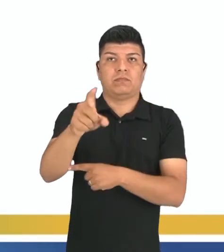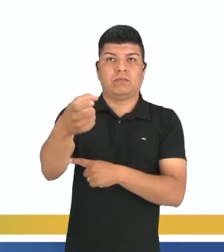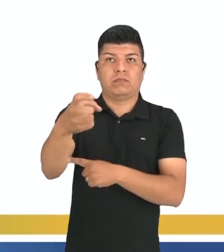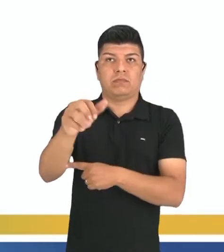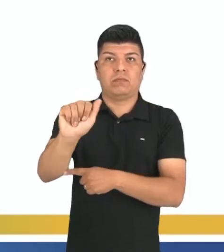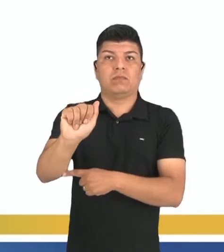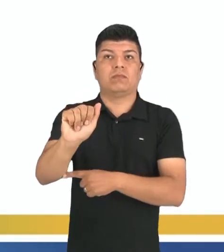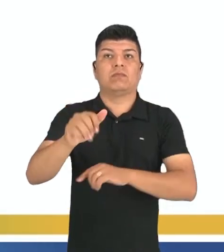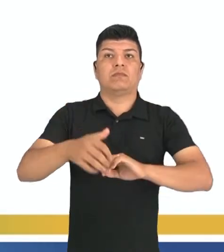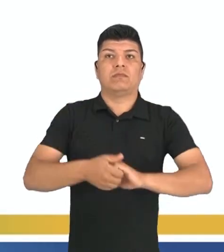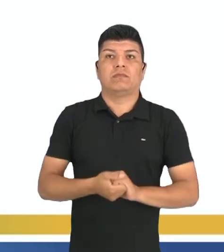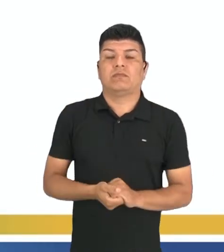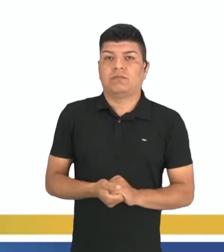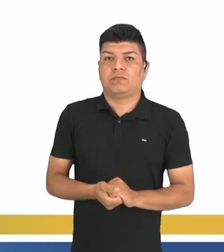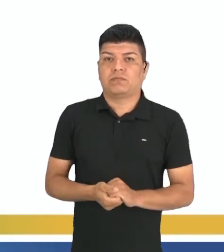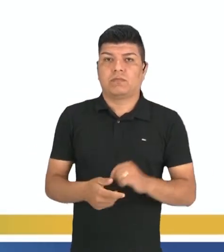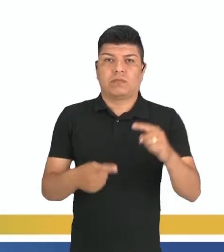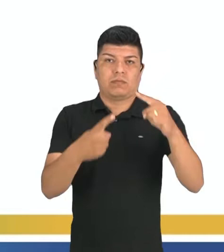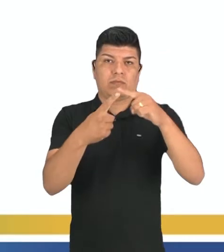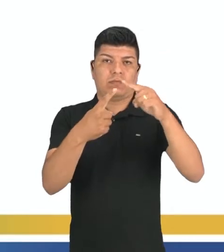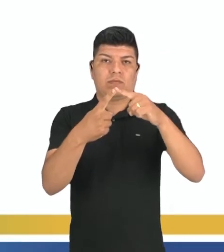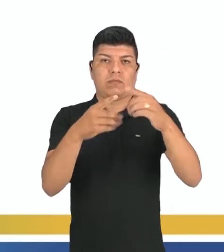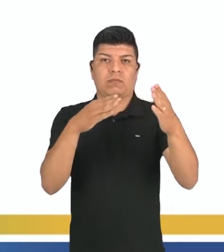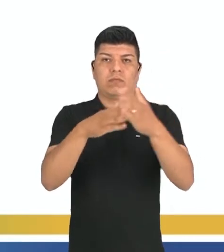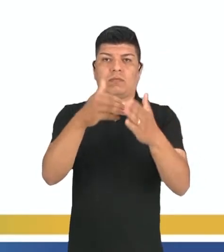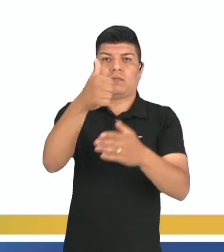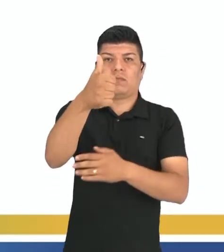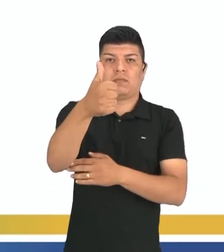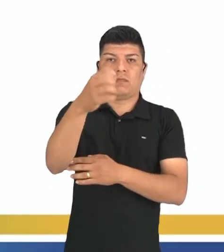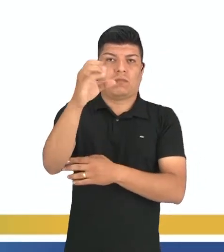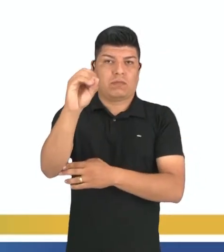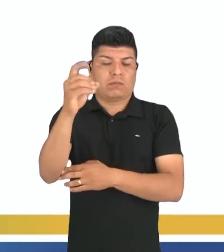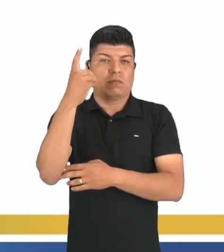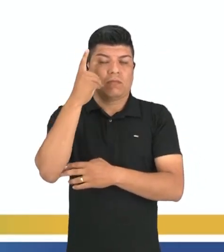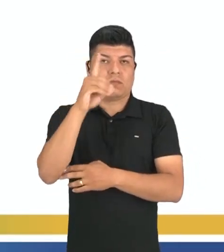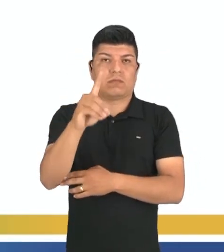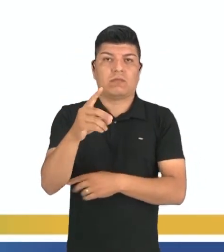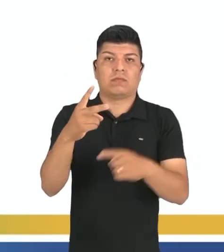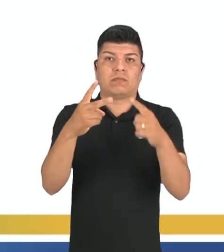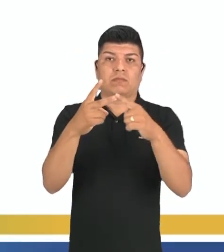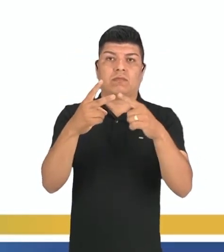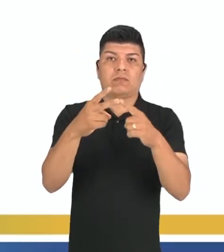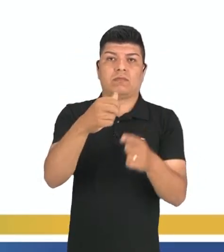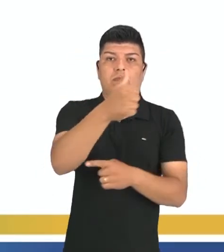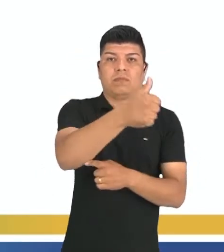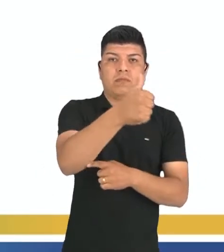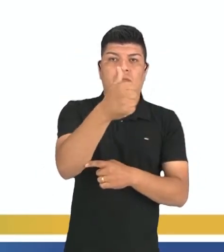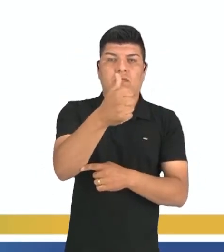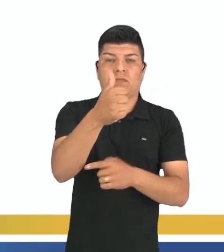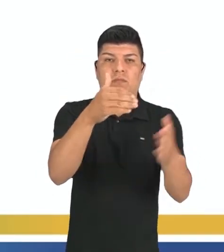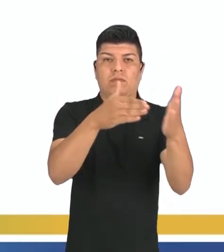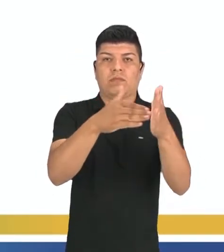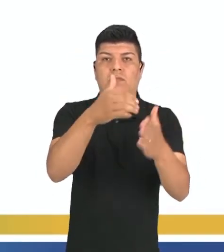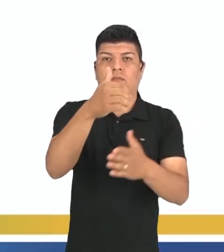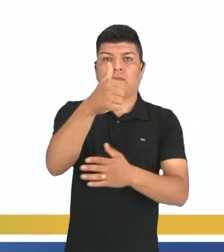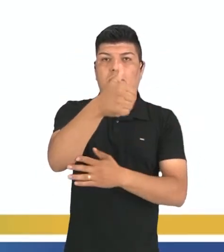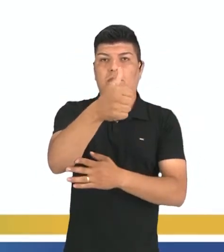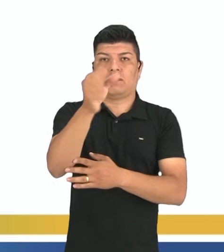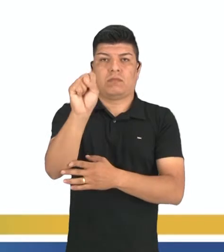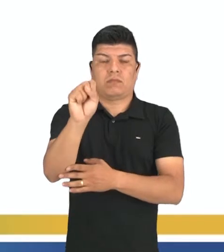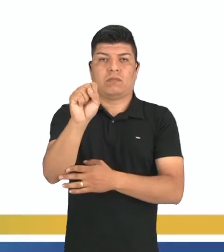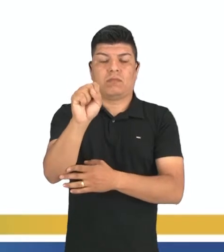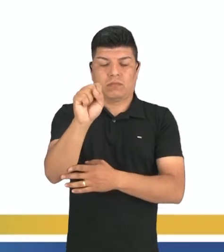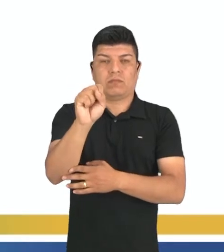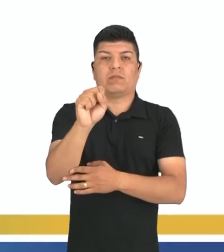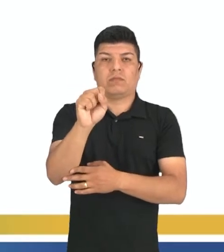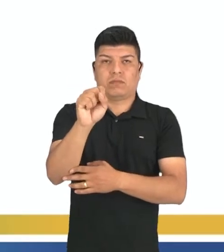até em torno do 10º dia, a segunda compreende do 11º ao 18º, tendo ali no 14º